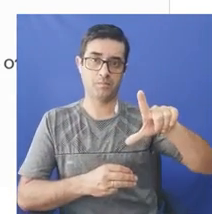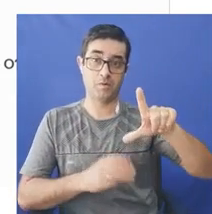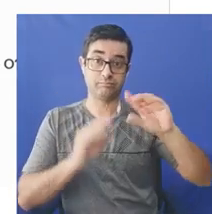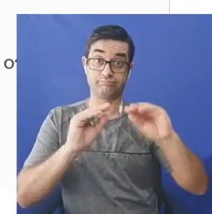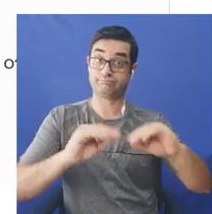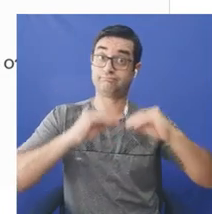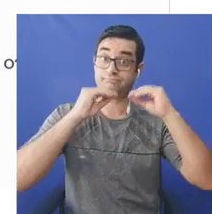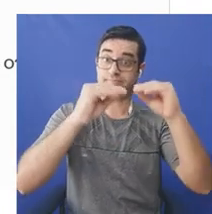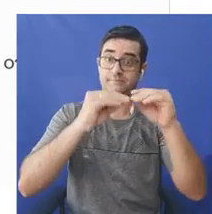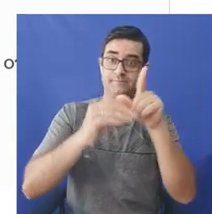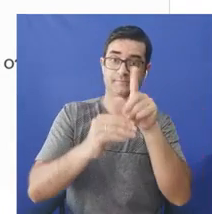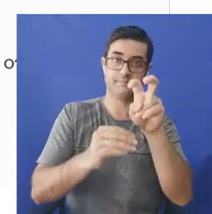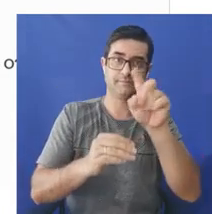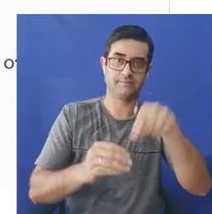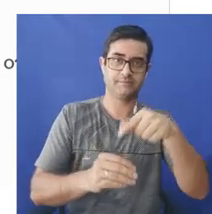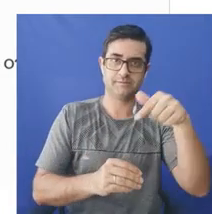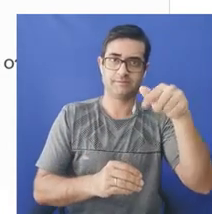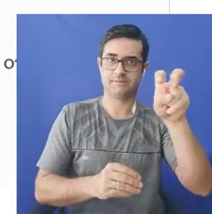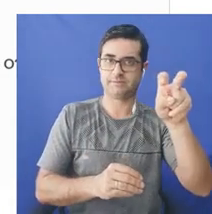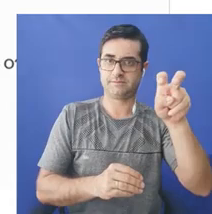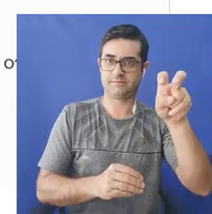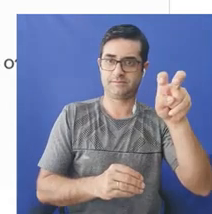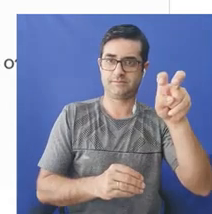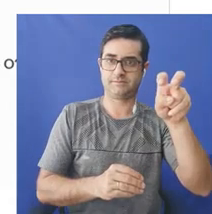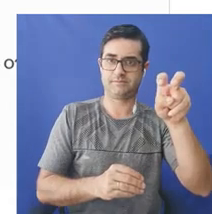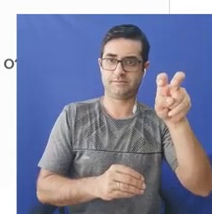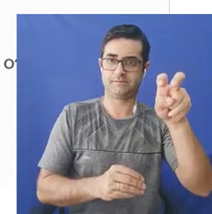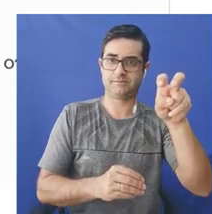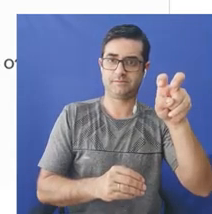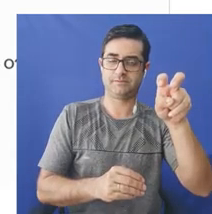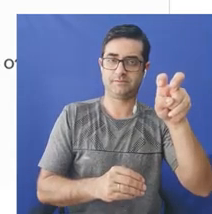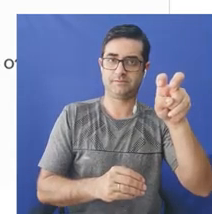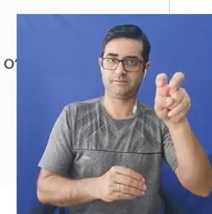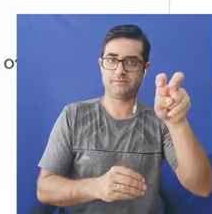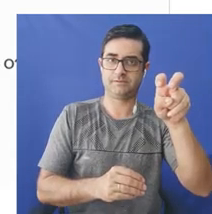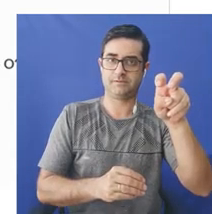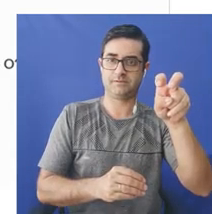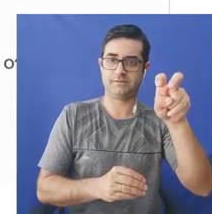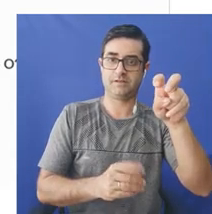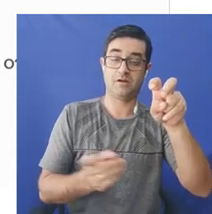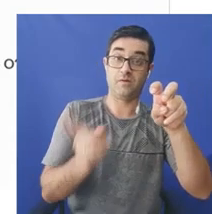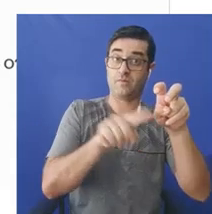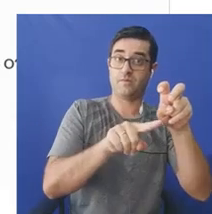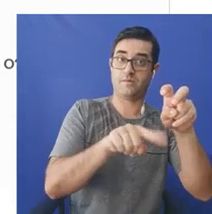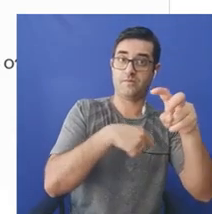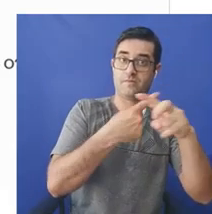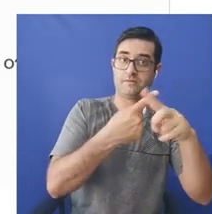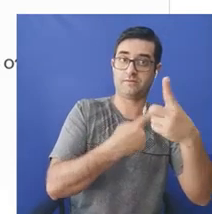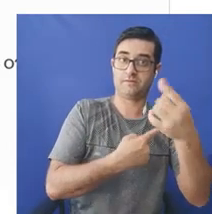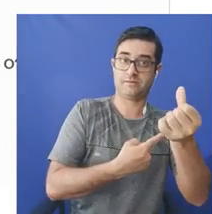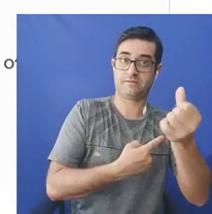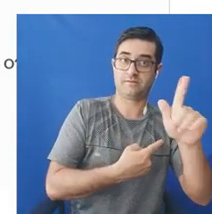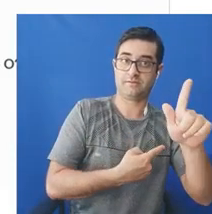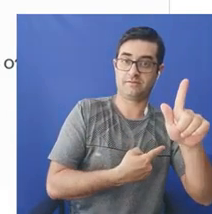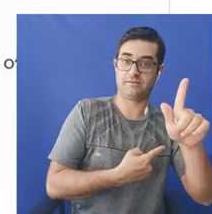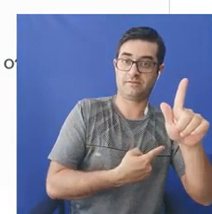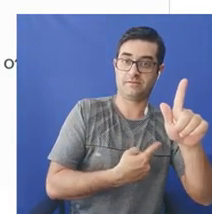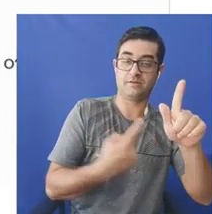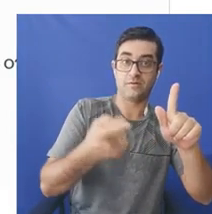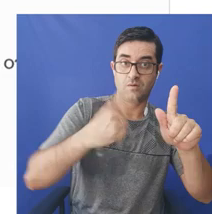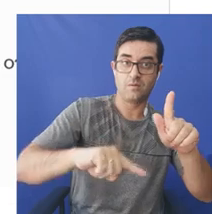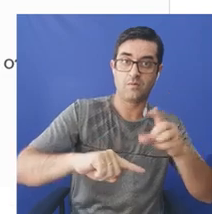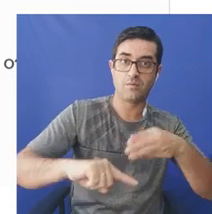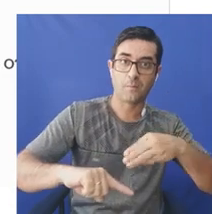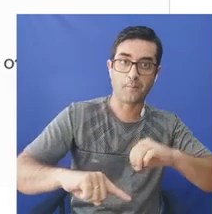15,75 mol. Está aqui. Agora a massa molecular, 16 gramas divididos por mol. Olha que o mol